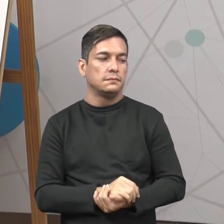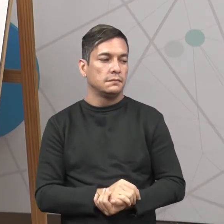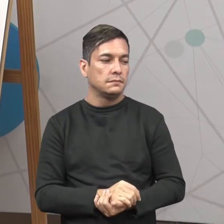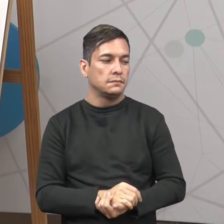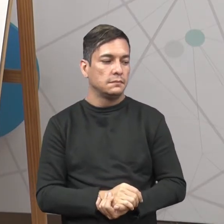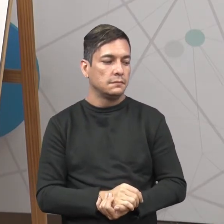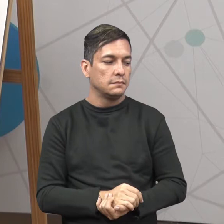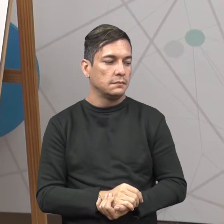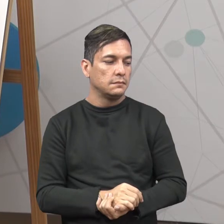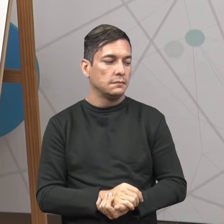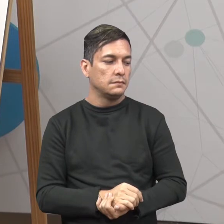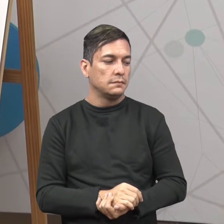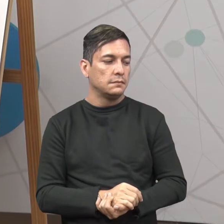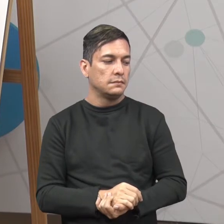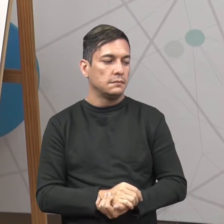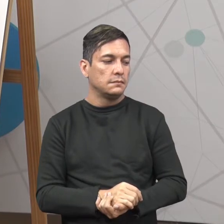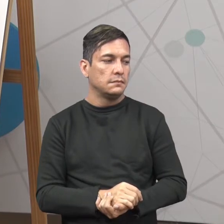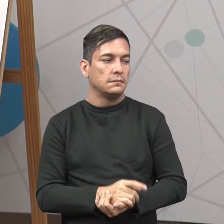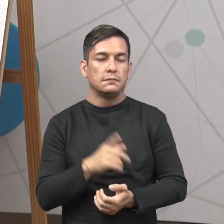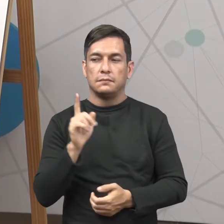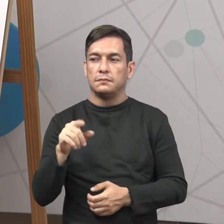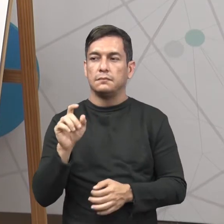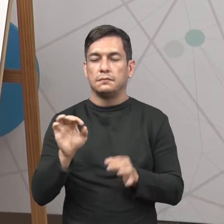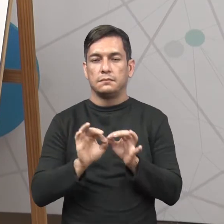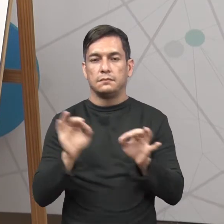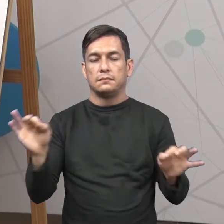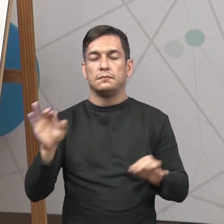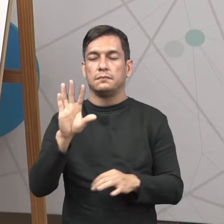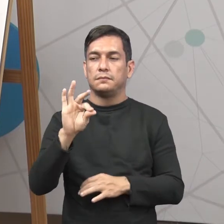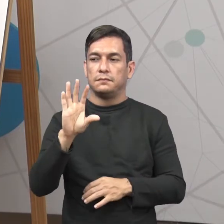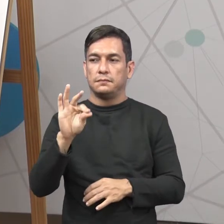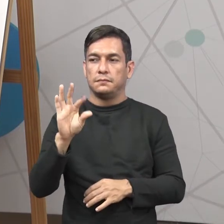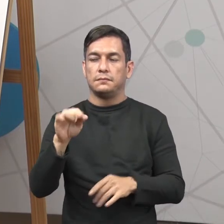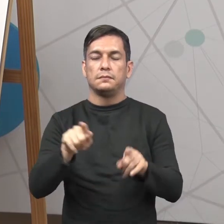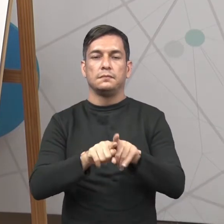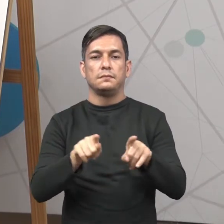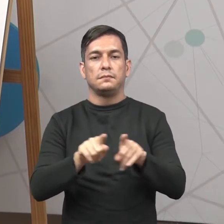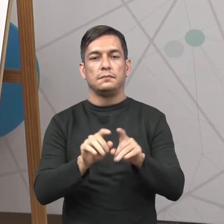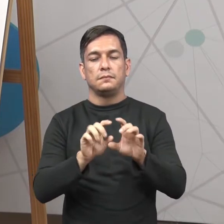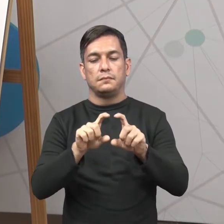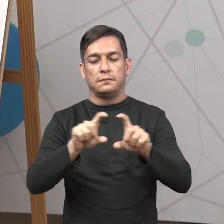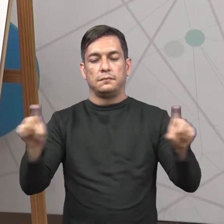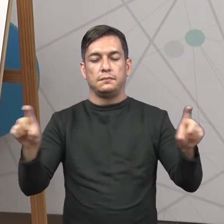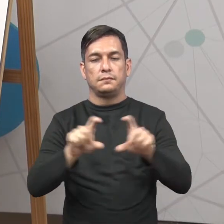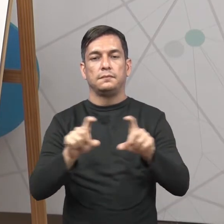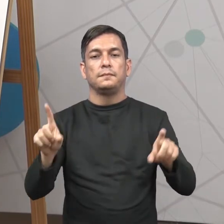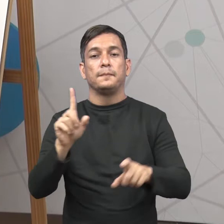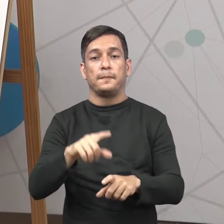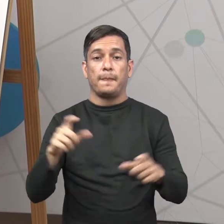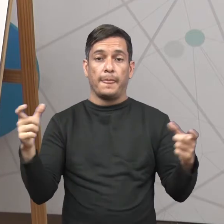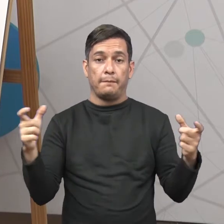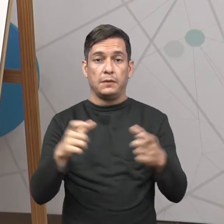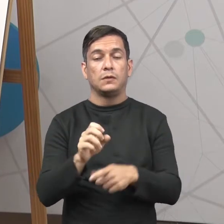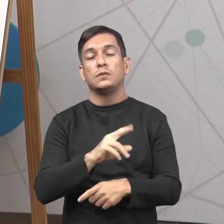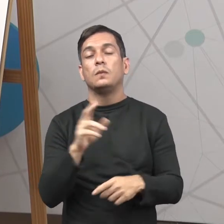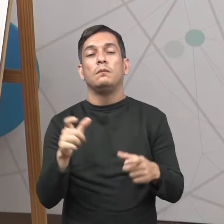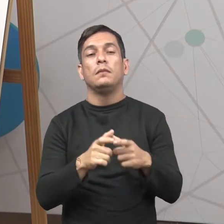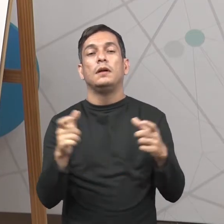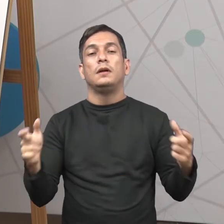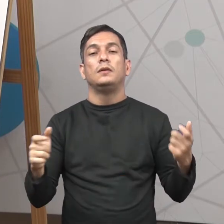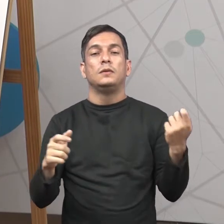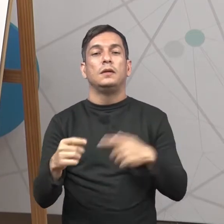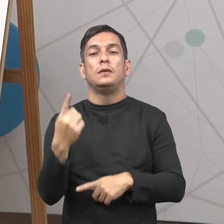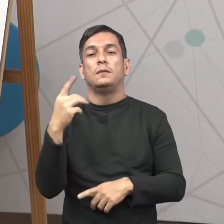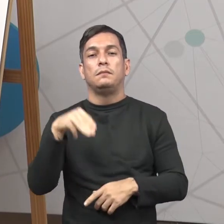Então, a altura dessa cola e o comprimento dessa régua são menores ou maiores do que